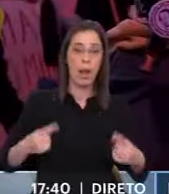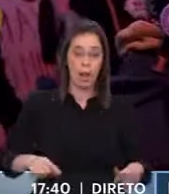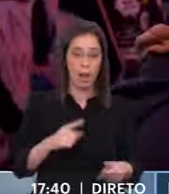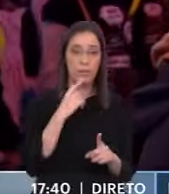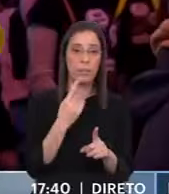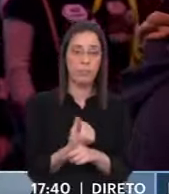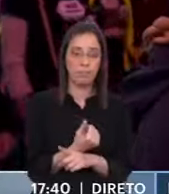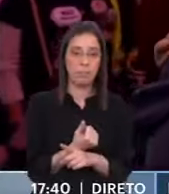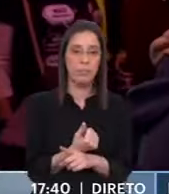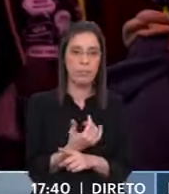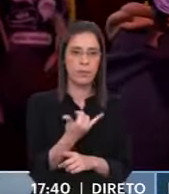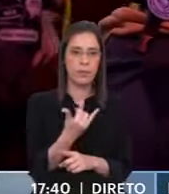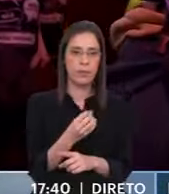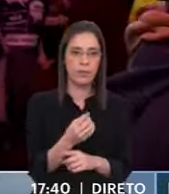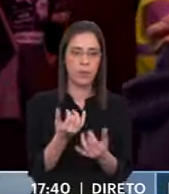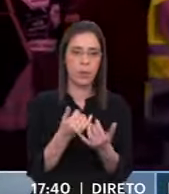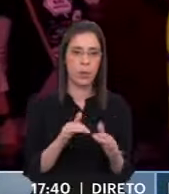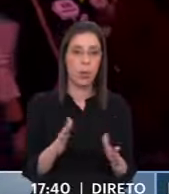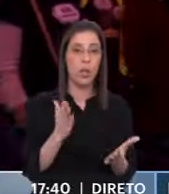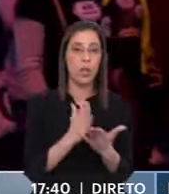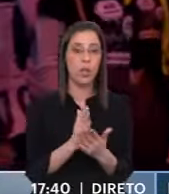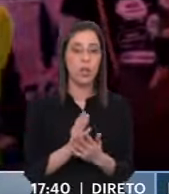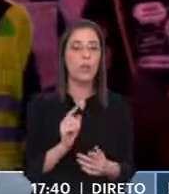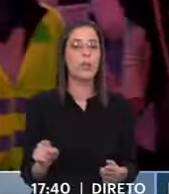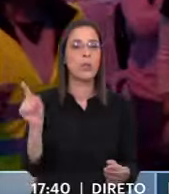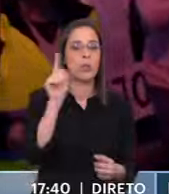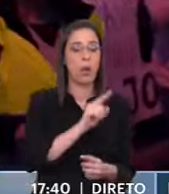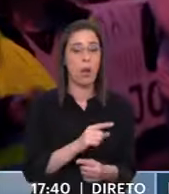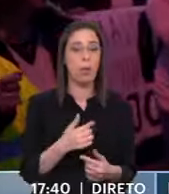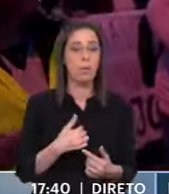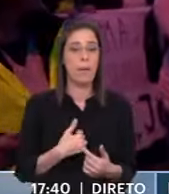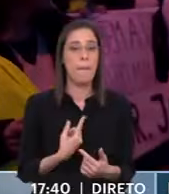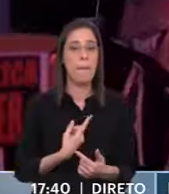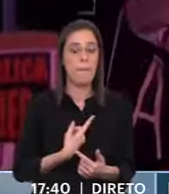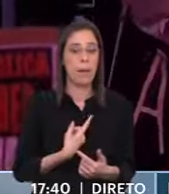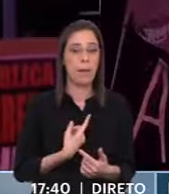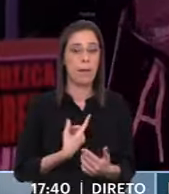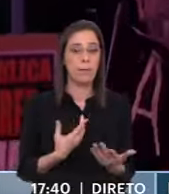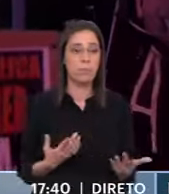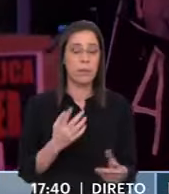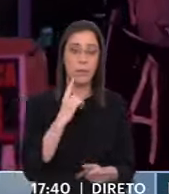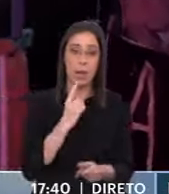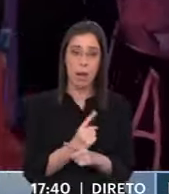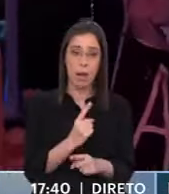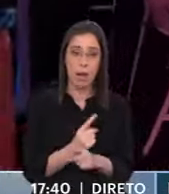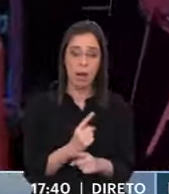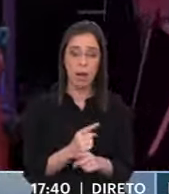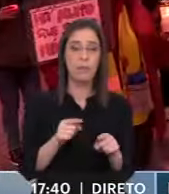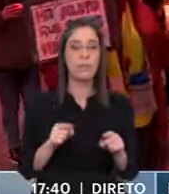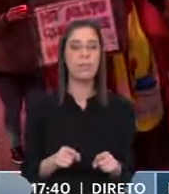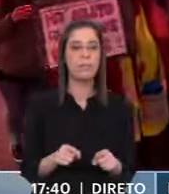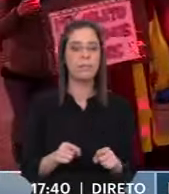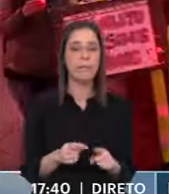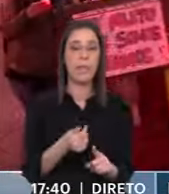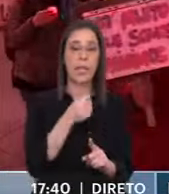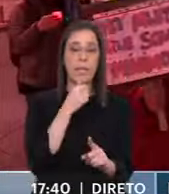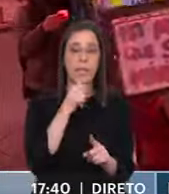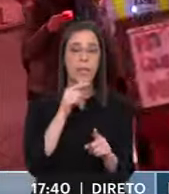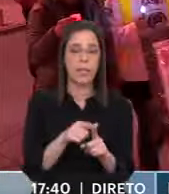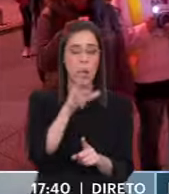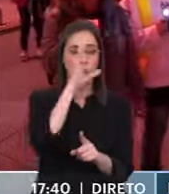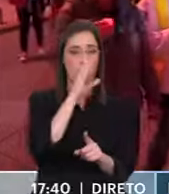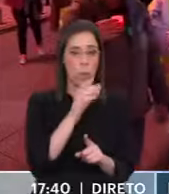comprar uma média de 20 computadores por escolas. E, portanto, o que nós vamos ter, se mantiver esta decisão do